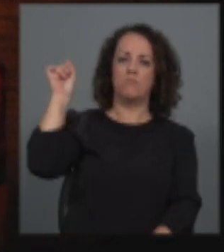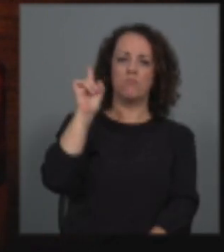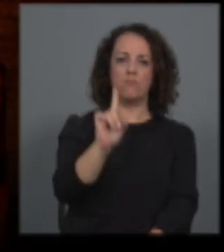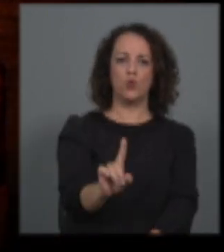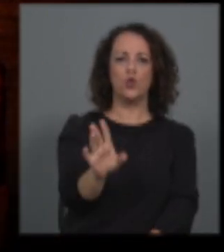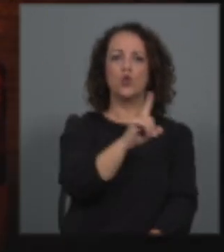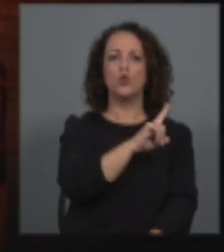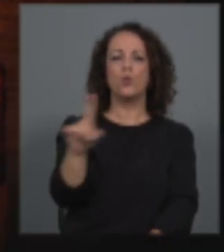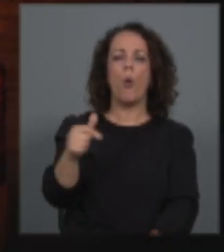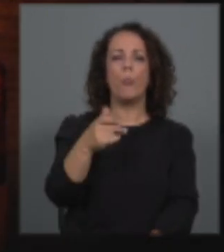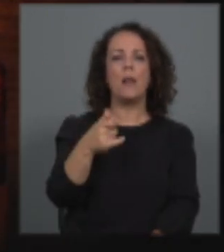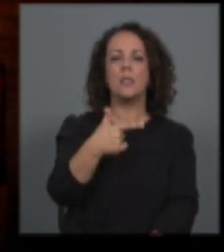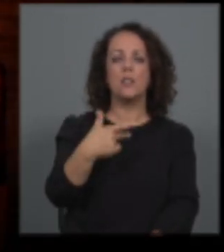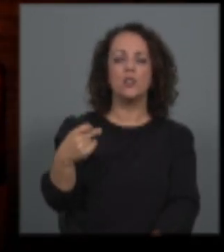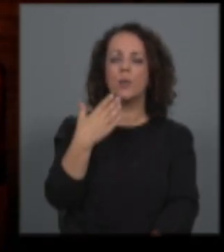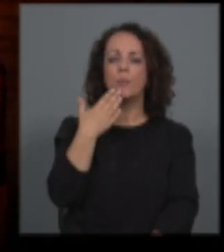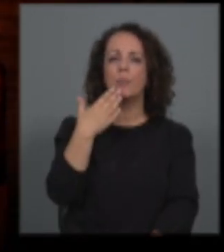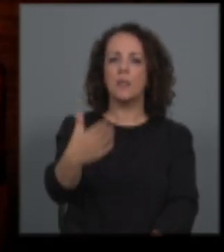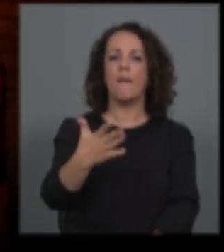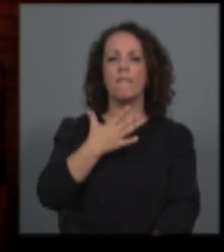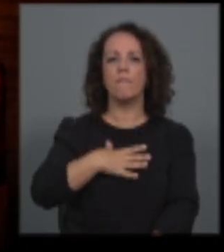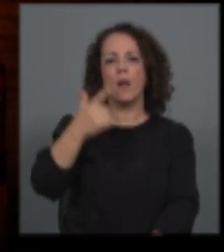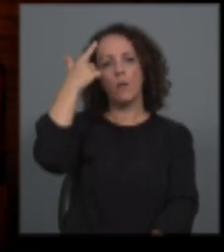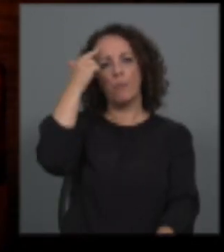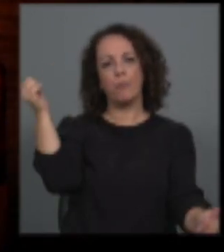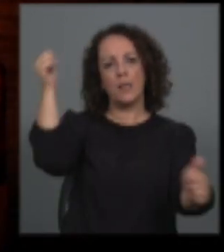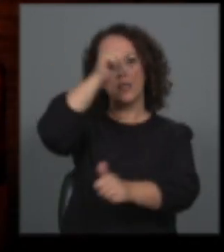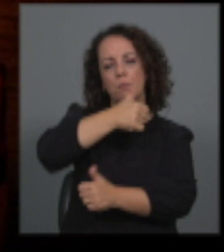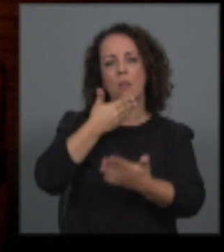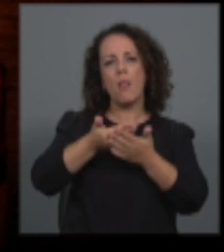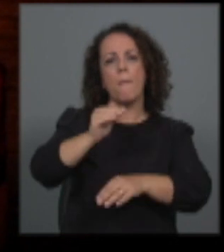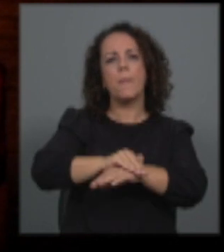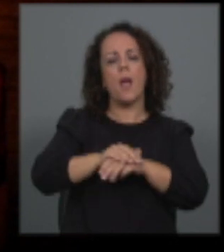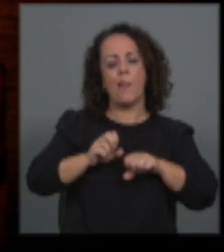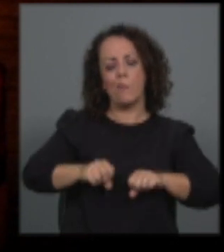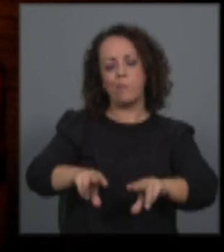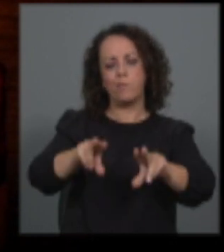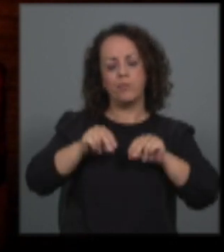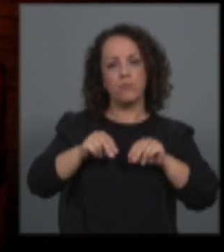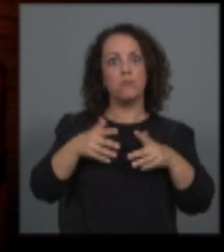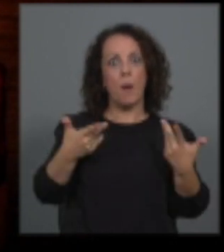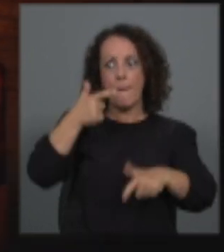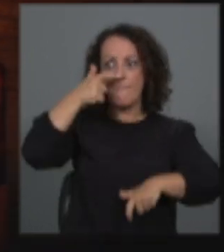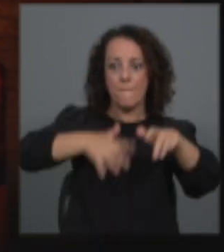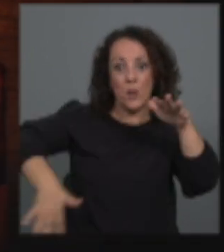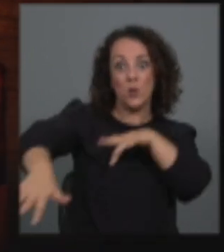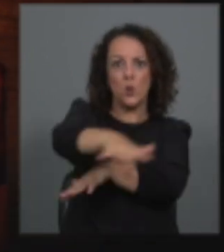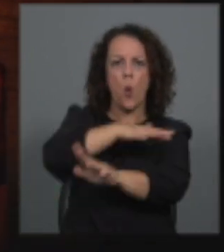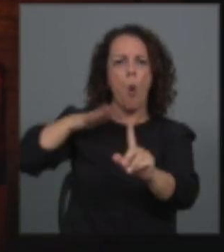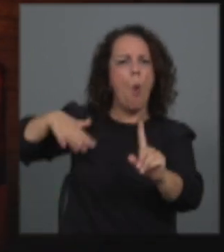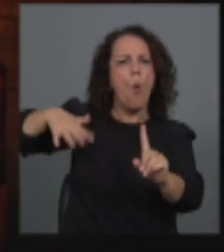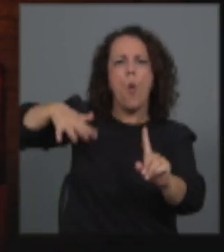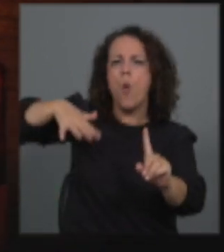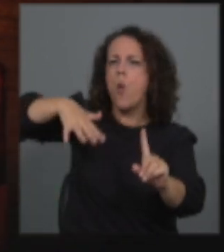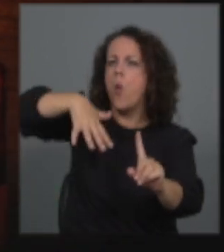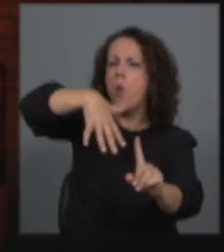de penitência para a remissão dos pecados. Acorria a ele toda a gente da região da Judeia e